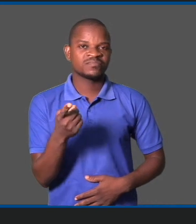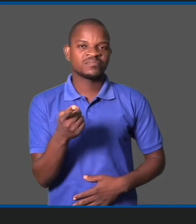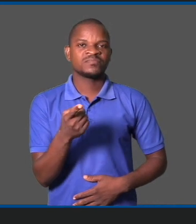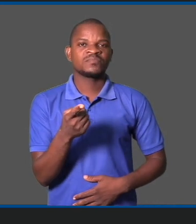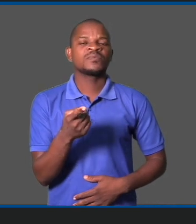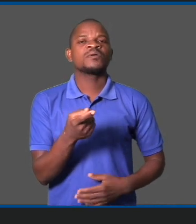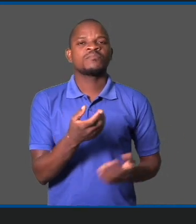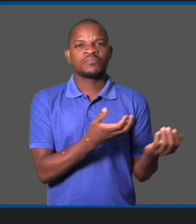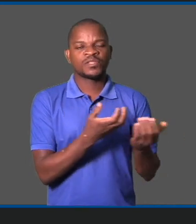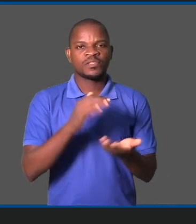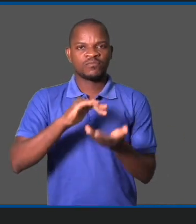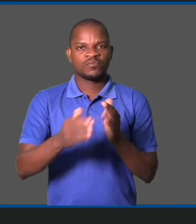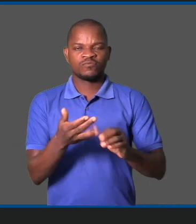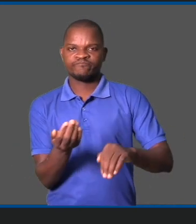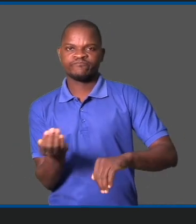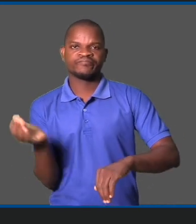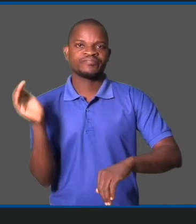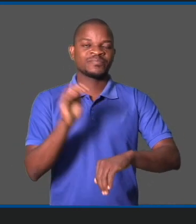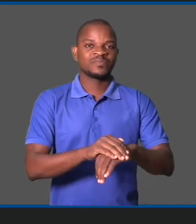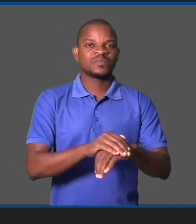surda, professor preparado